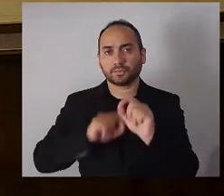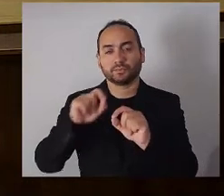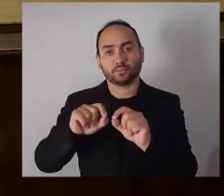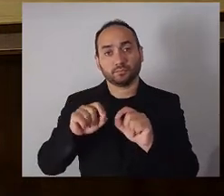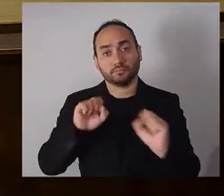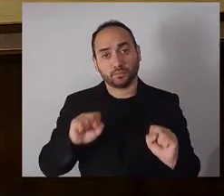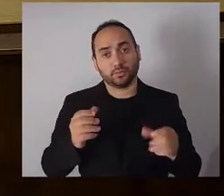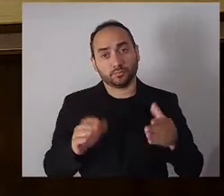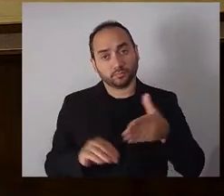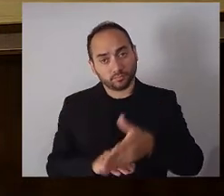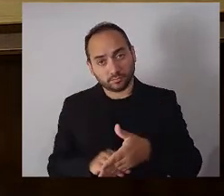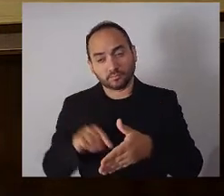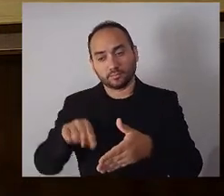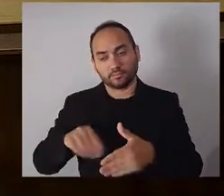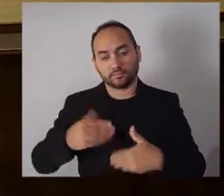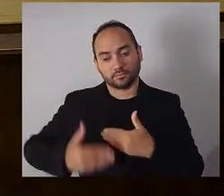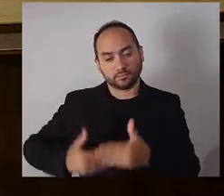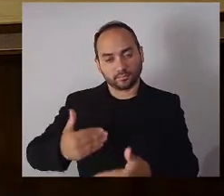participar